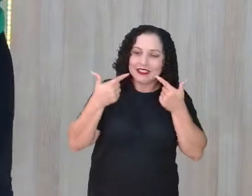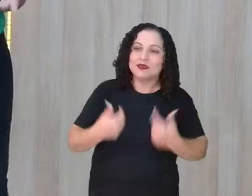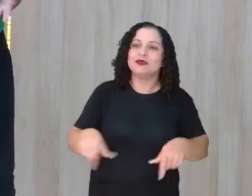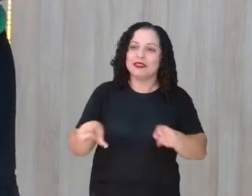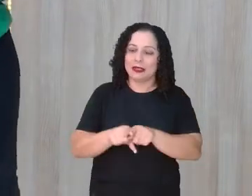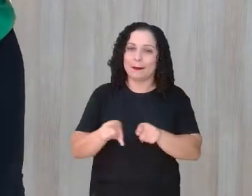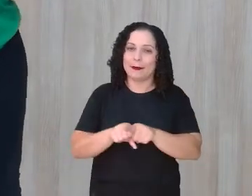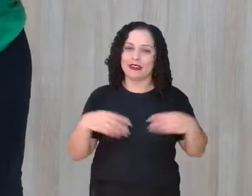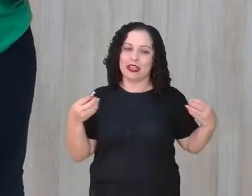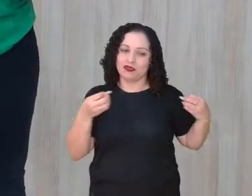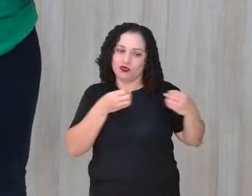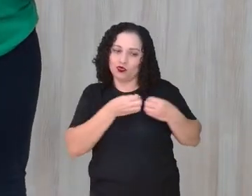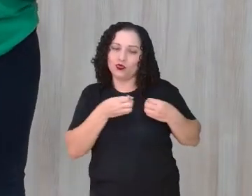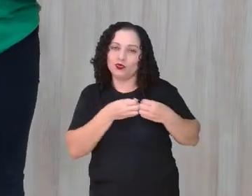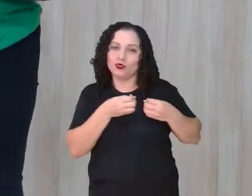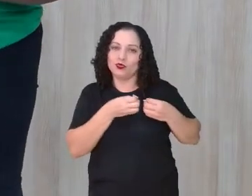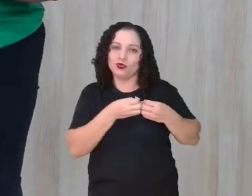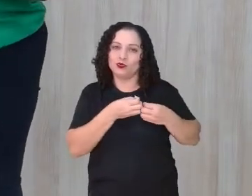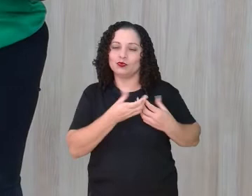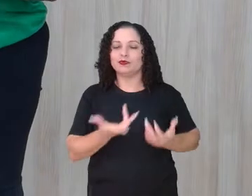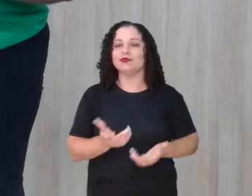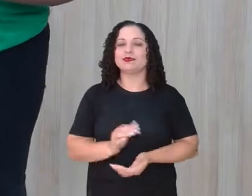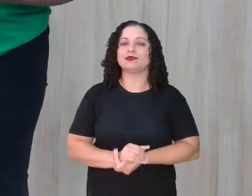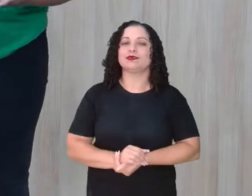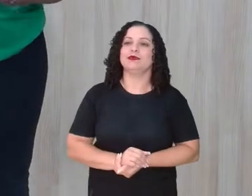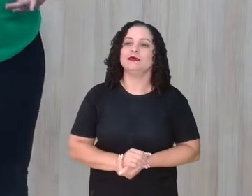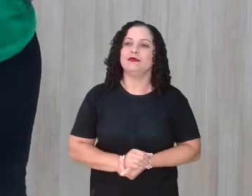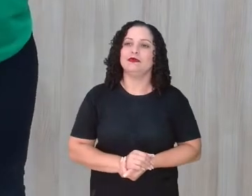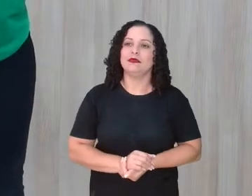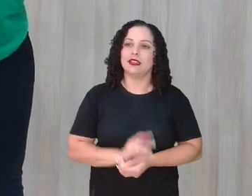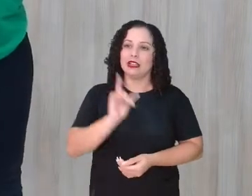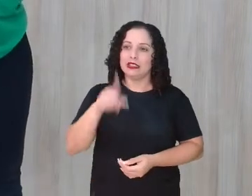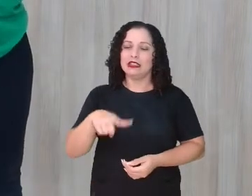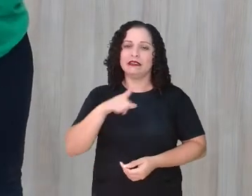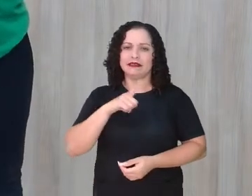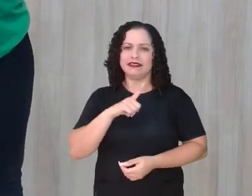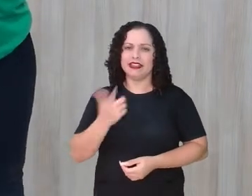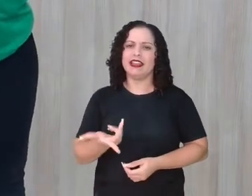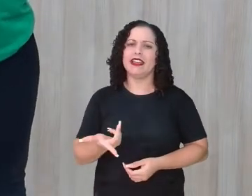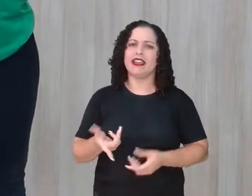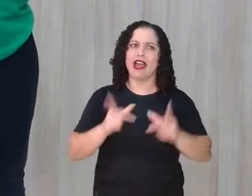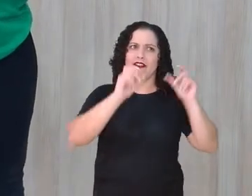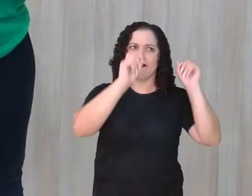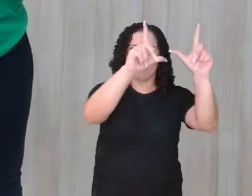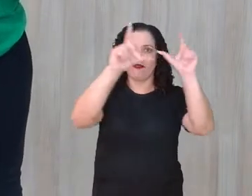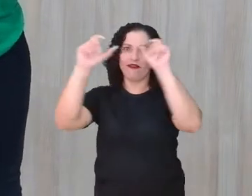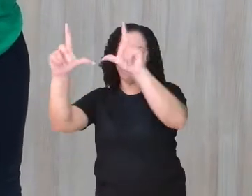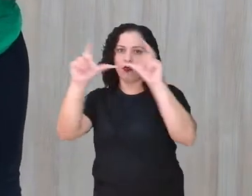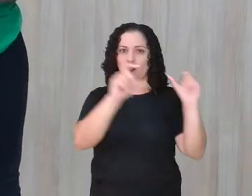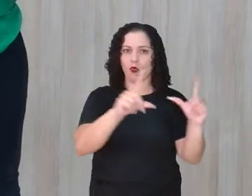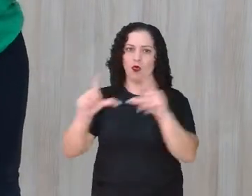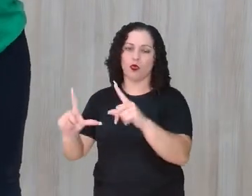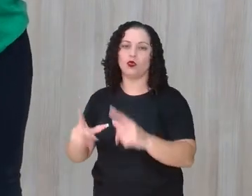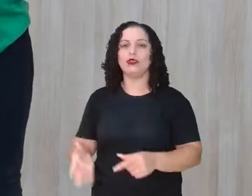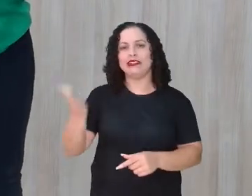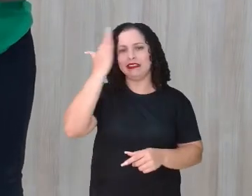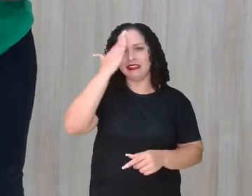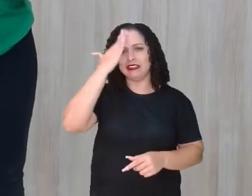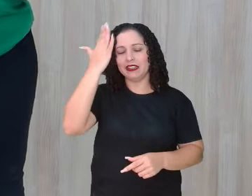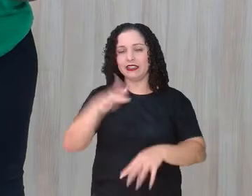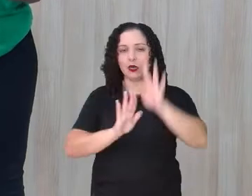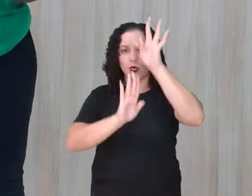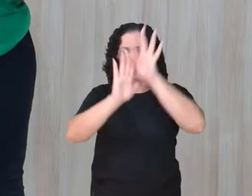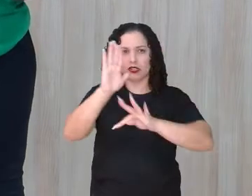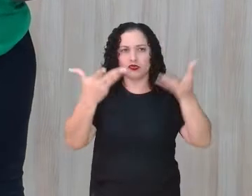personagem aí da campanha. Então, se tem imagem ilustrativa, a gente precisa também compreender a relação entre texto verbal e texto